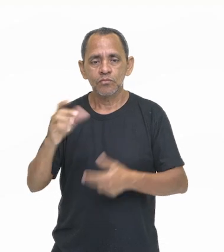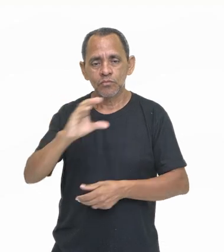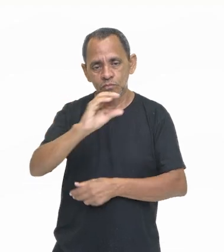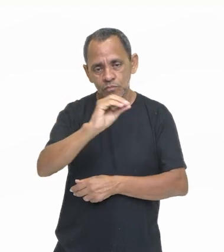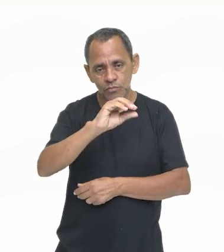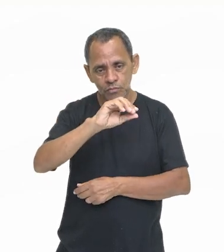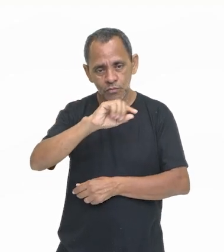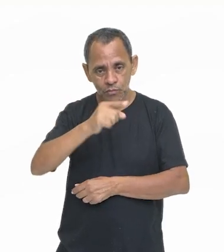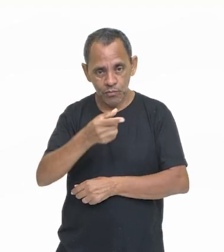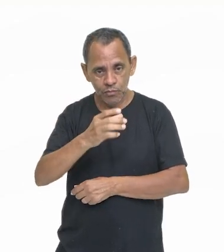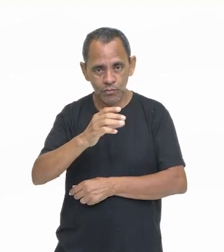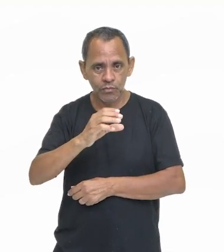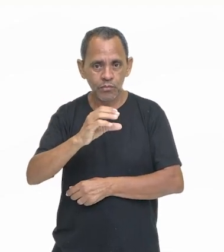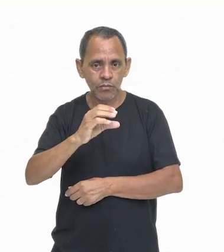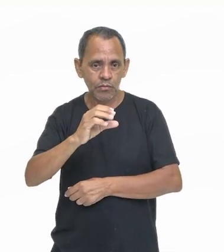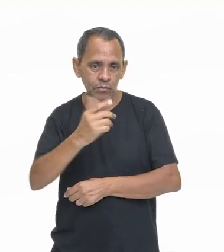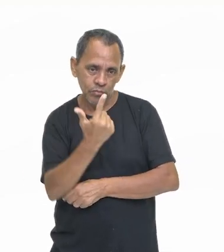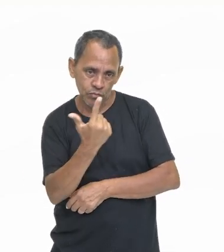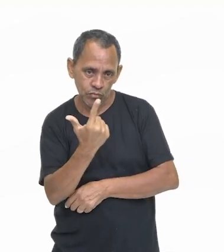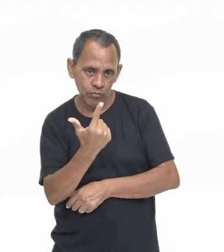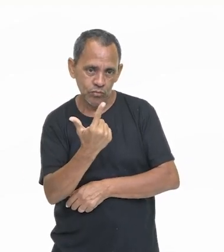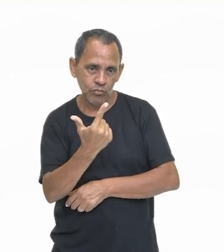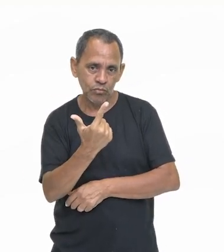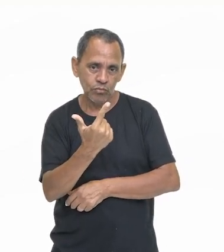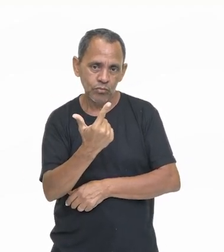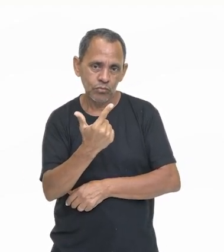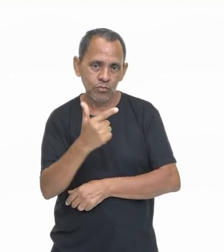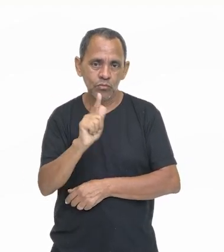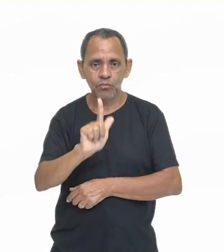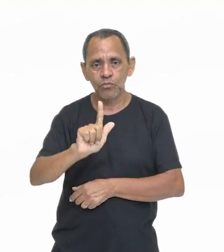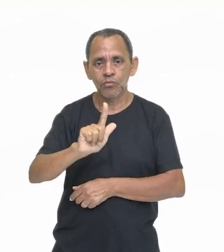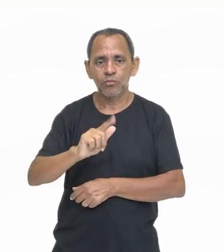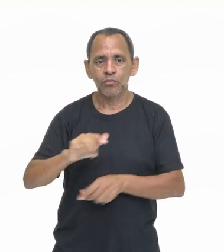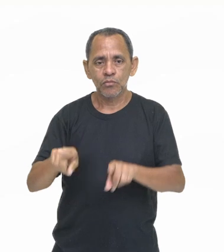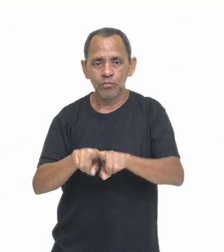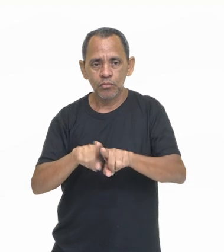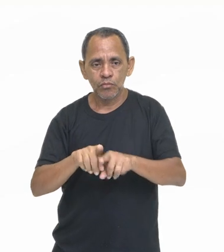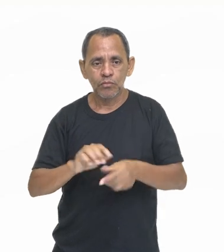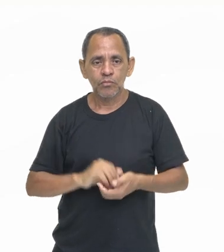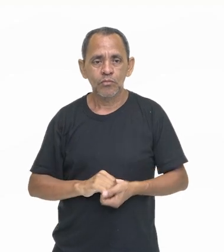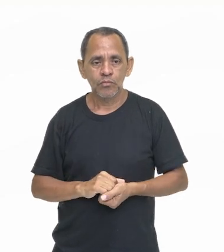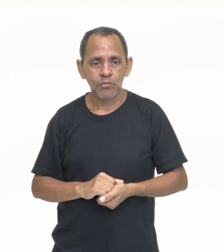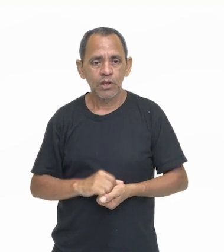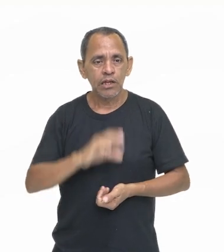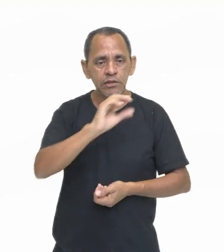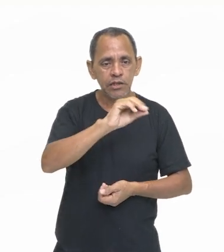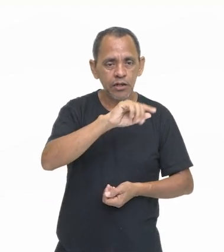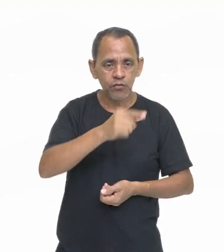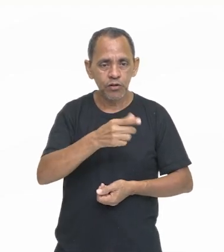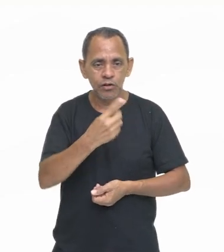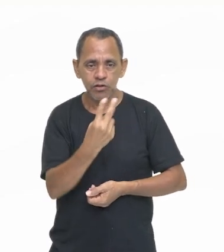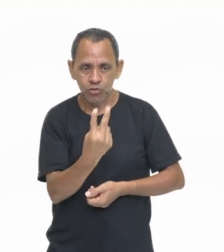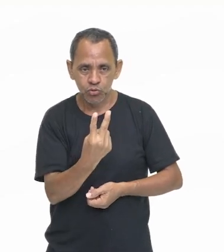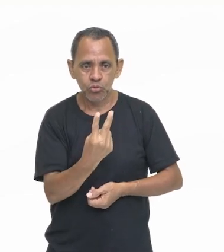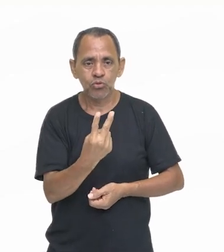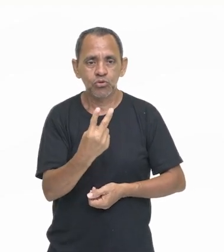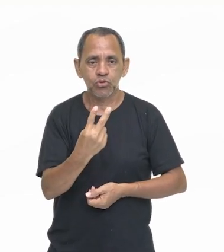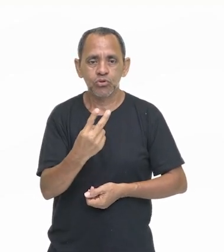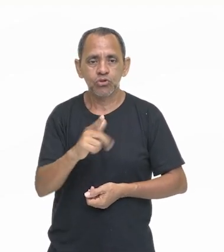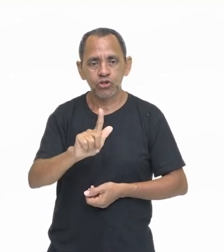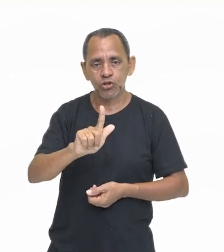0,2 gramas, certo? Falamos de todas essas unidades aí essas medidas de